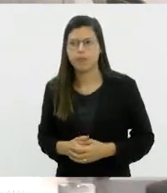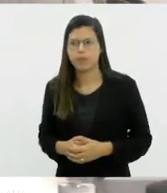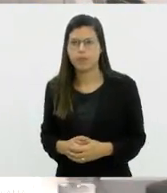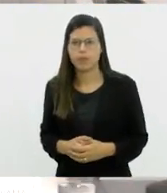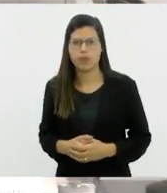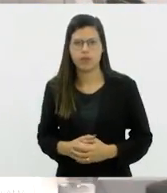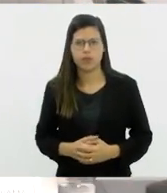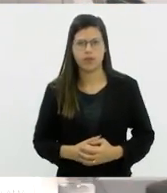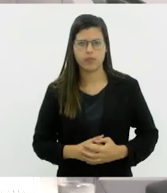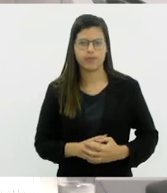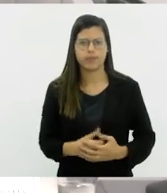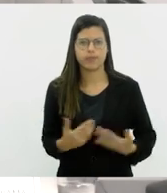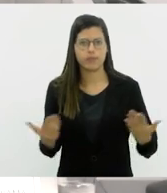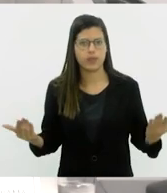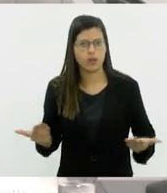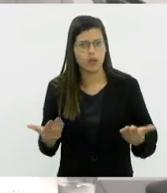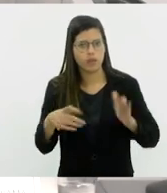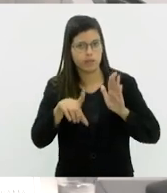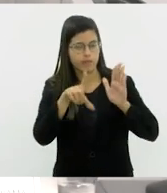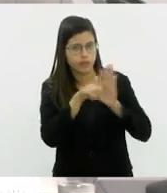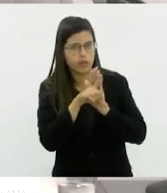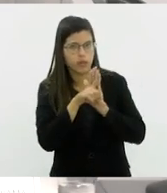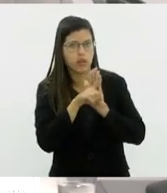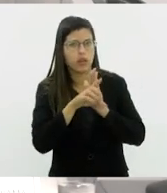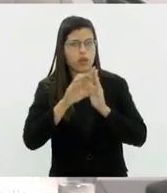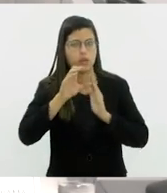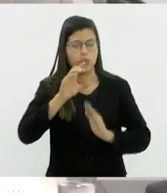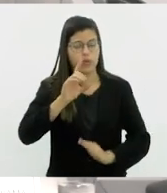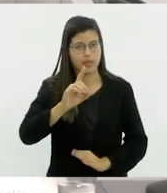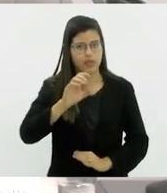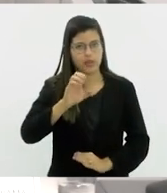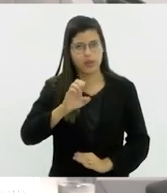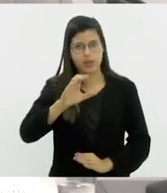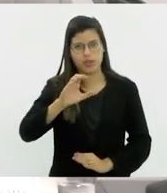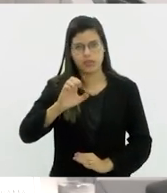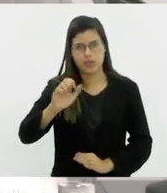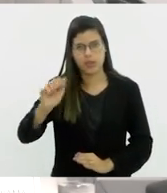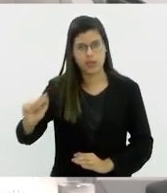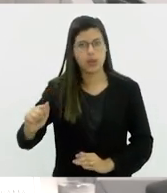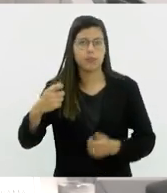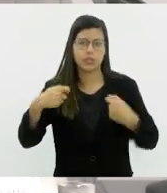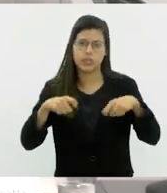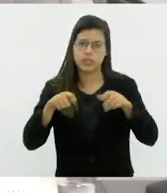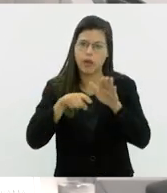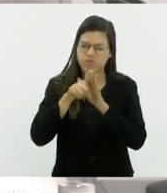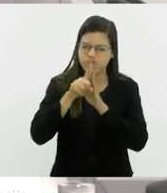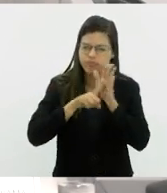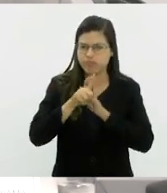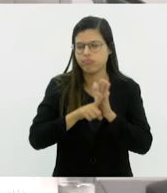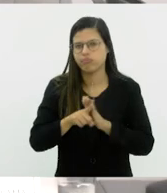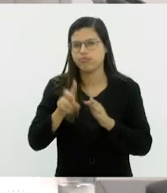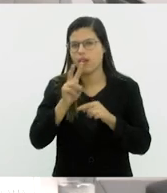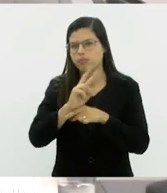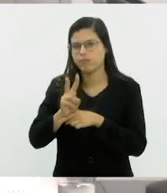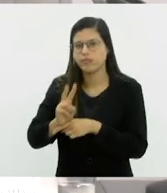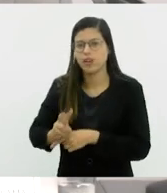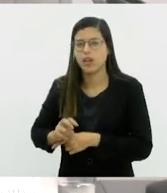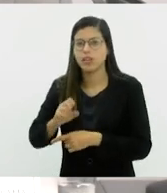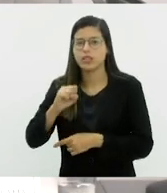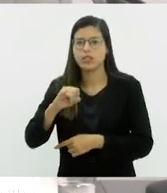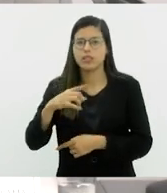Agora, legalmente, o DSEA cabe fiscalizar. Se tem um radar a mais, um radar a